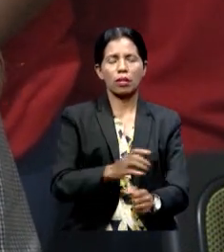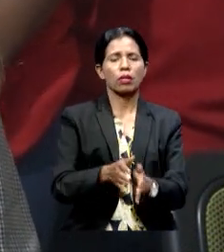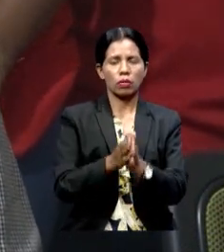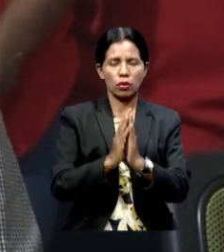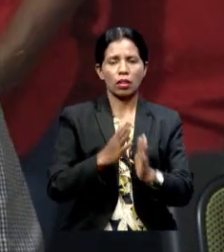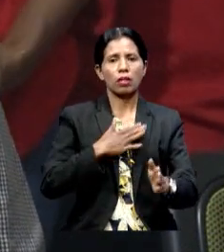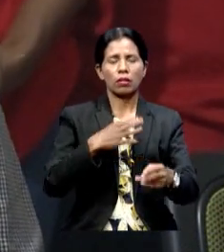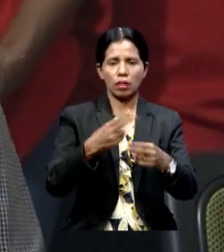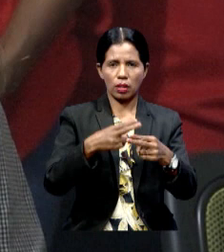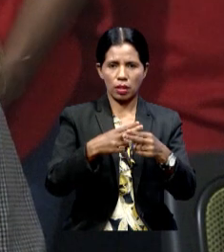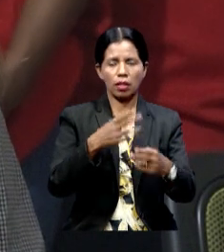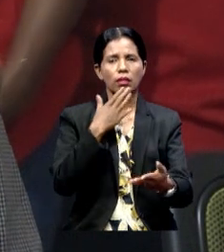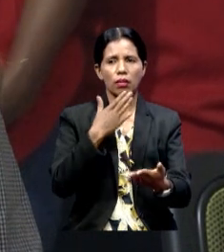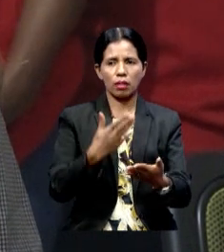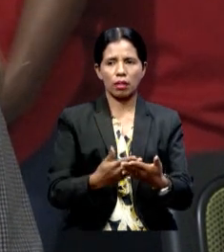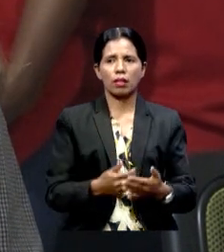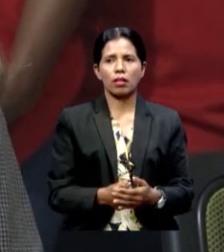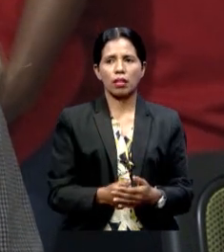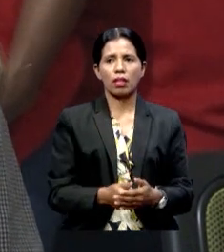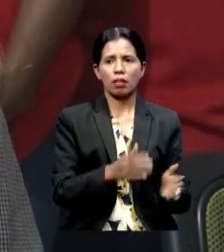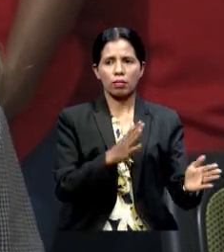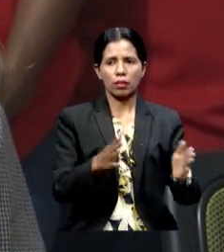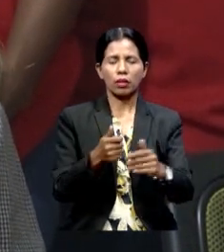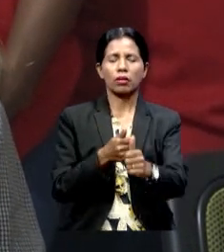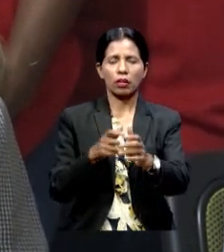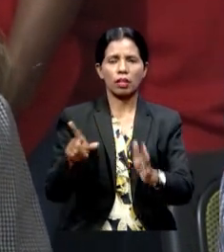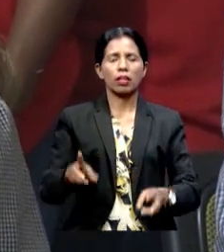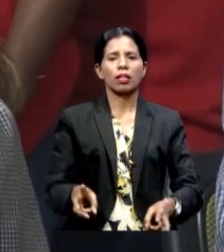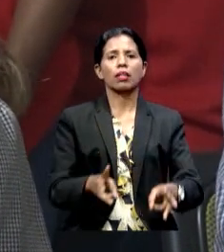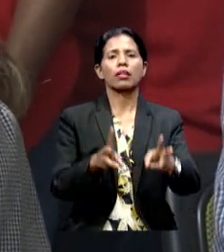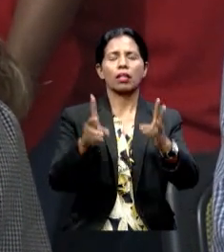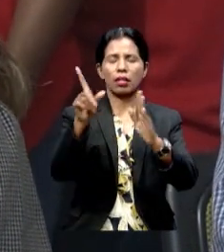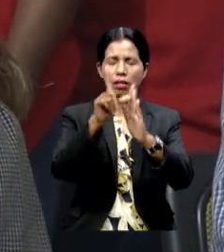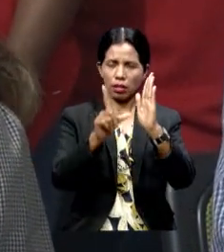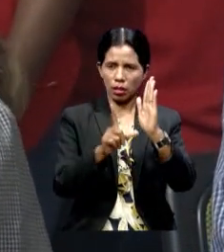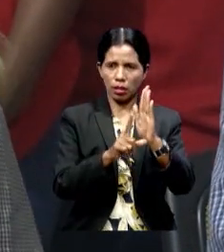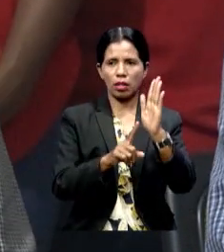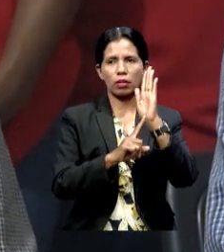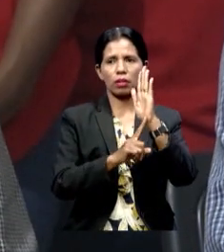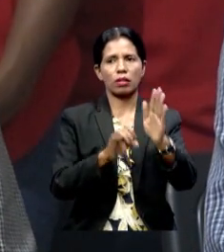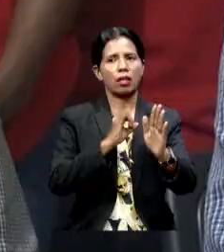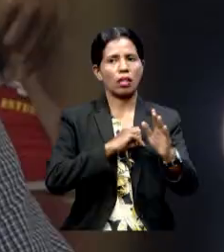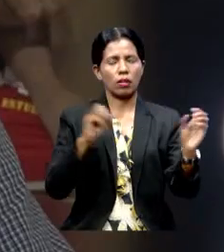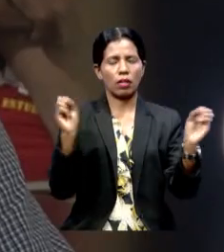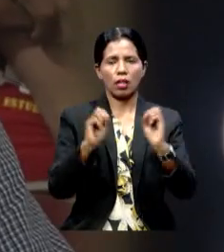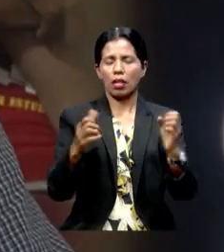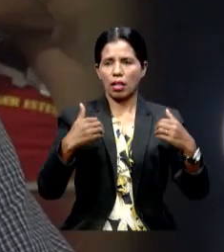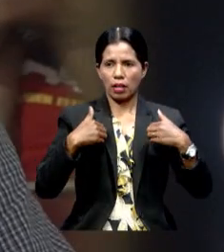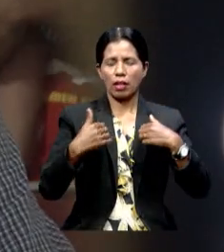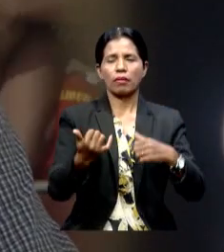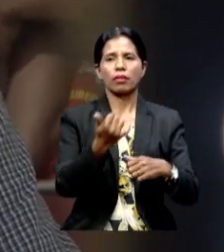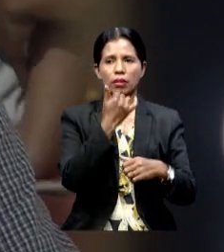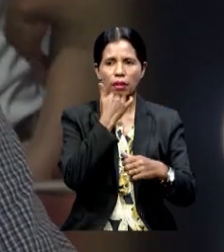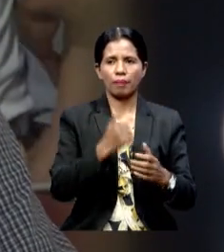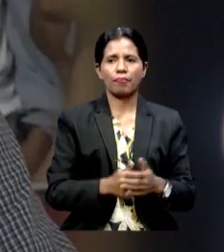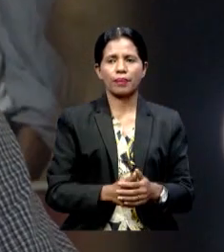naran dia nebe prosesa liu dalan legal. Nebe haturu katak hau la iha sala ruma. Enquanto